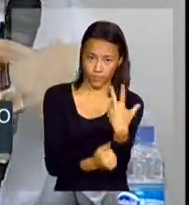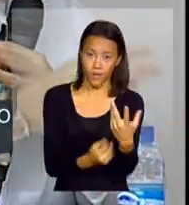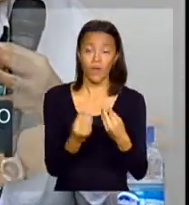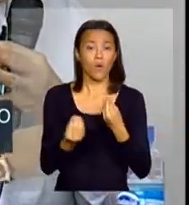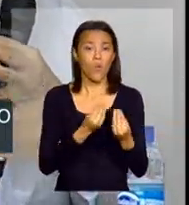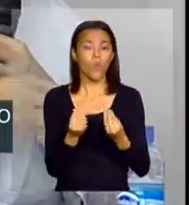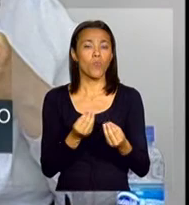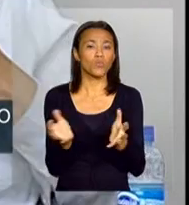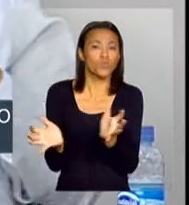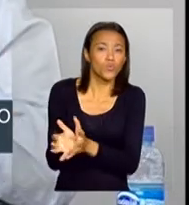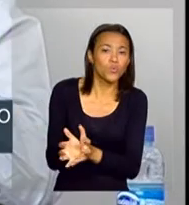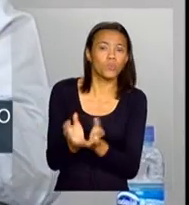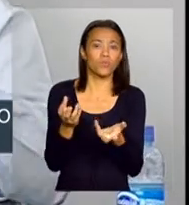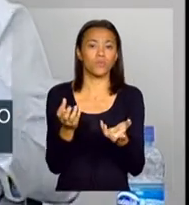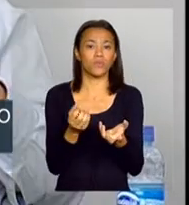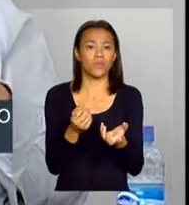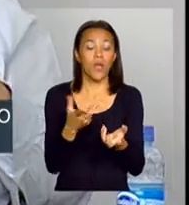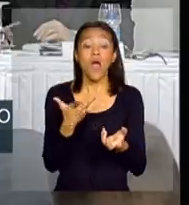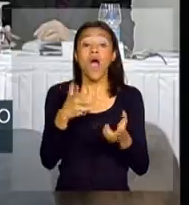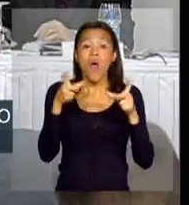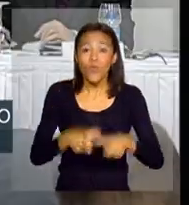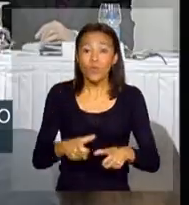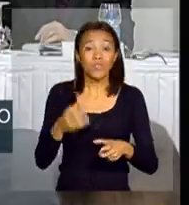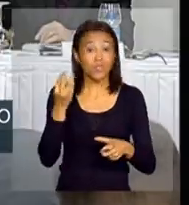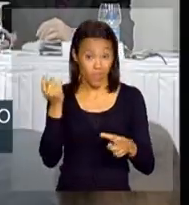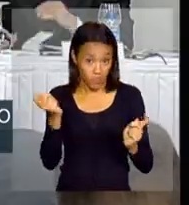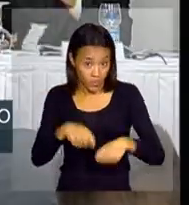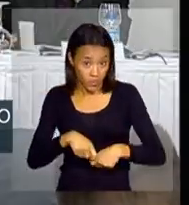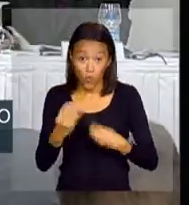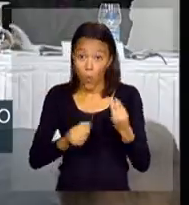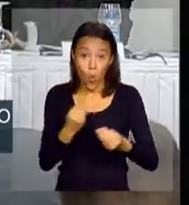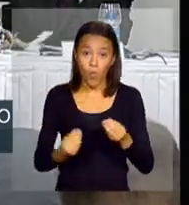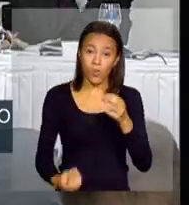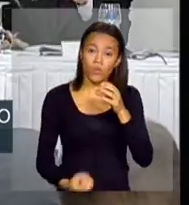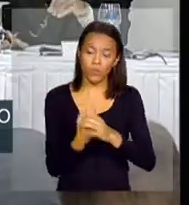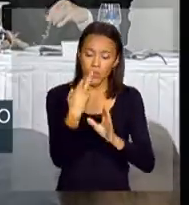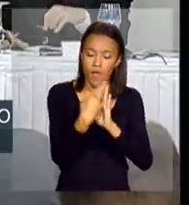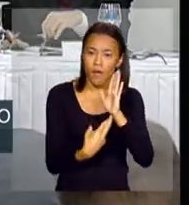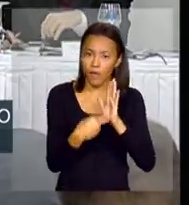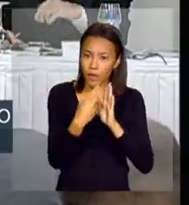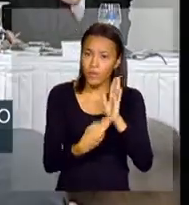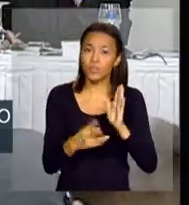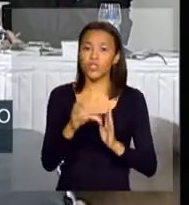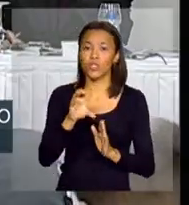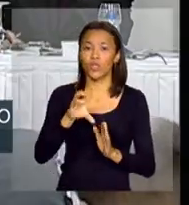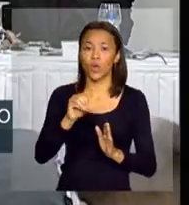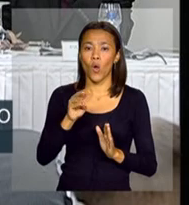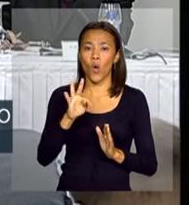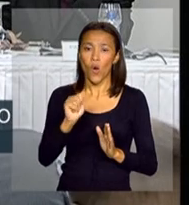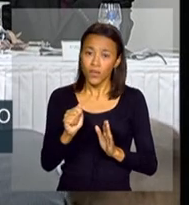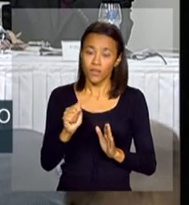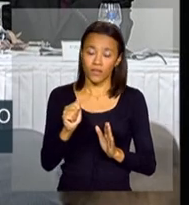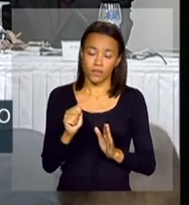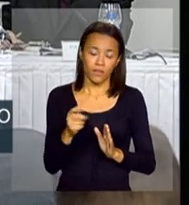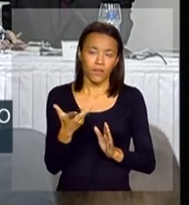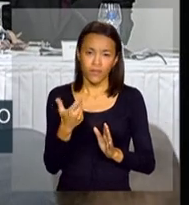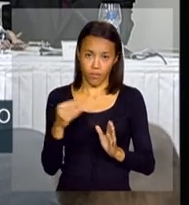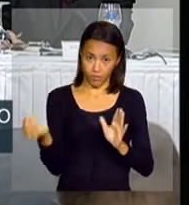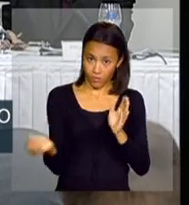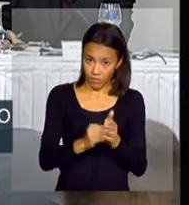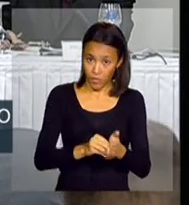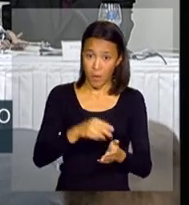condominial coletivo, onde é que tem sentido fazer isso, como é que se regulamenta o mercado de cotas ambientais. A cota está prevista na